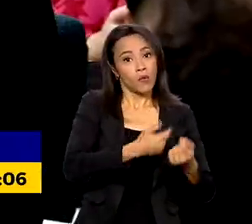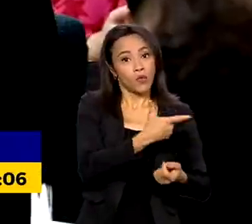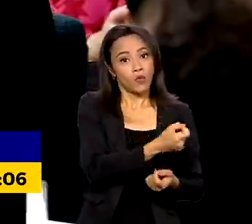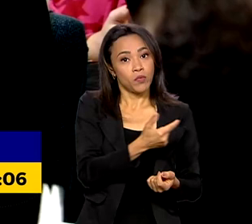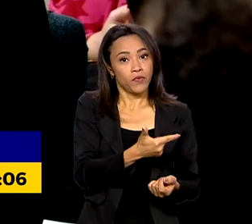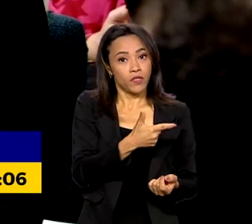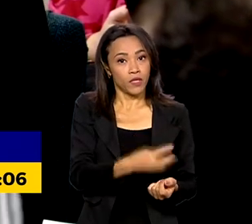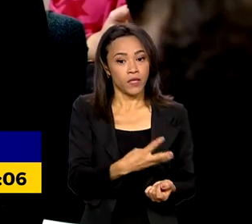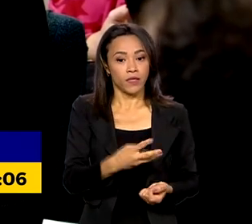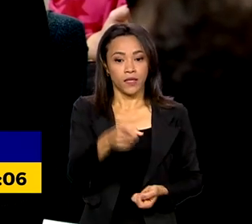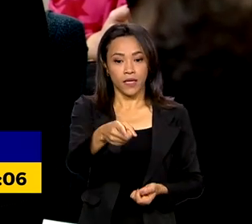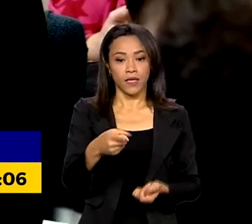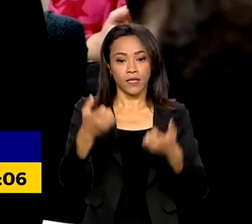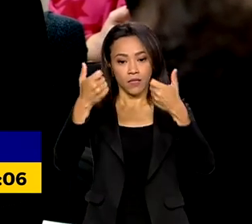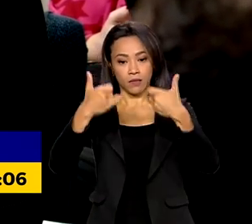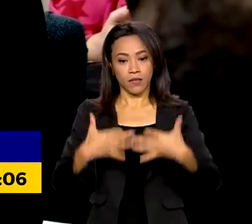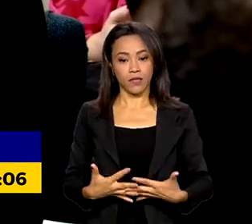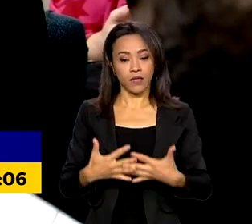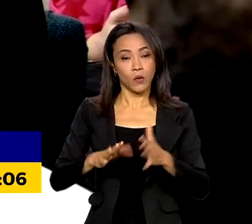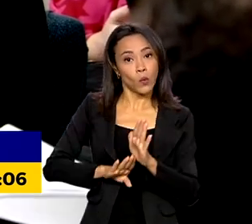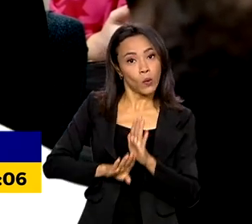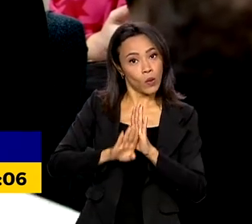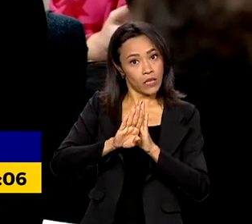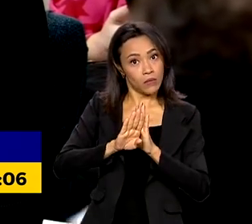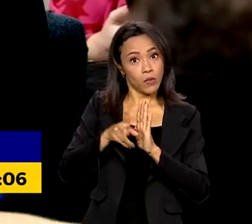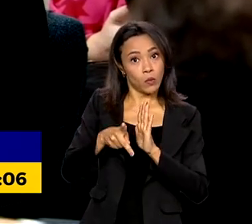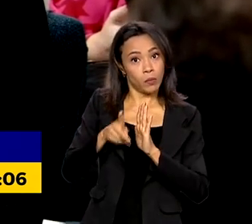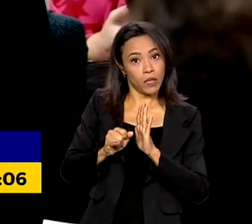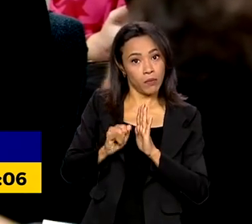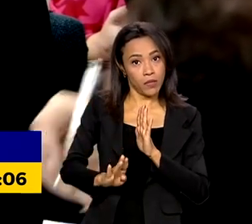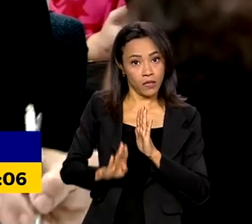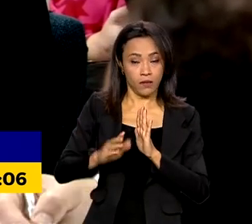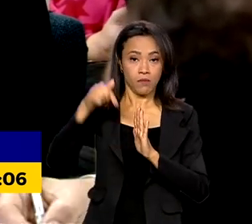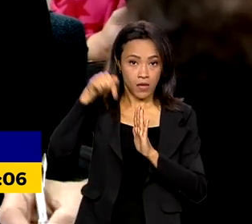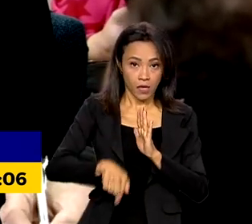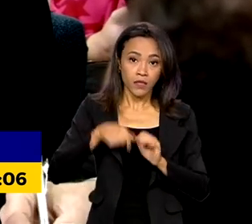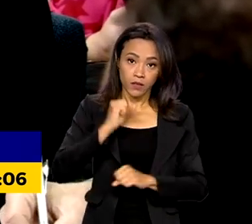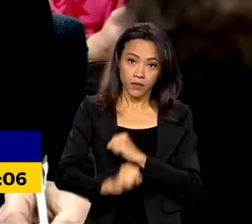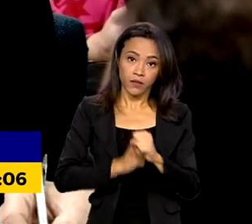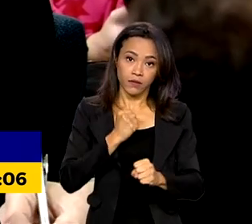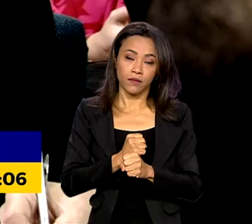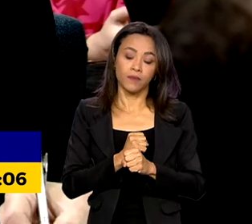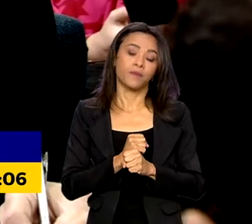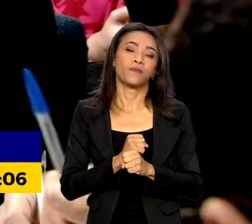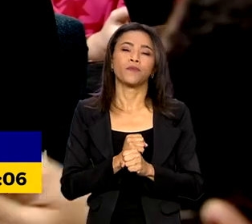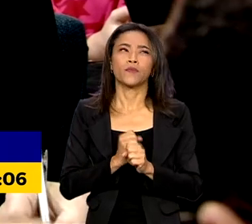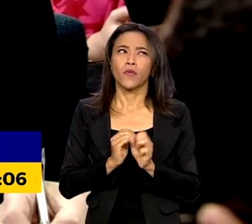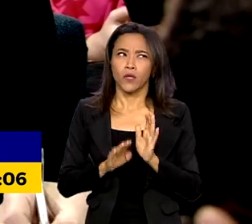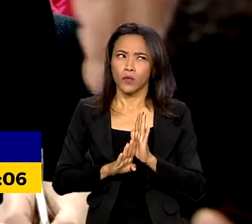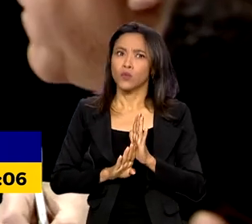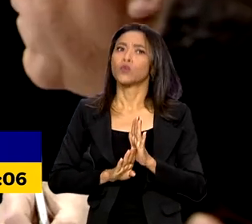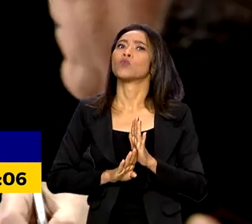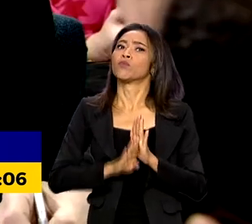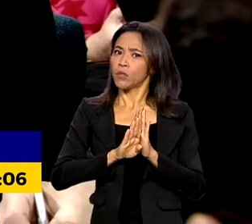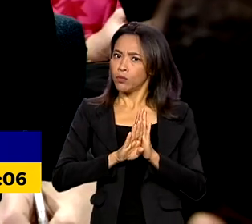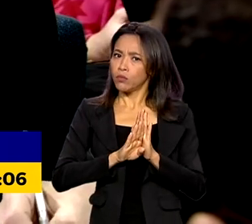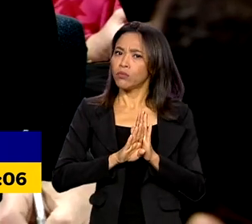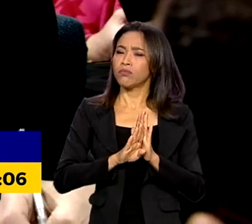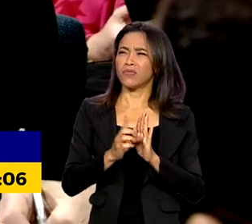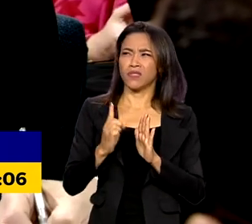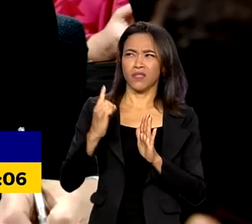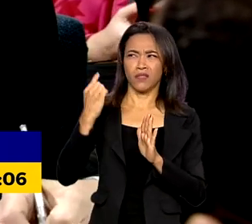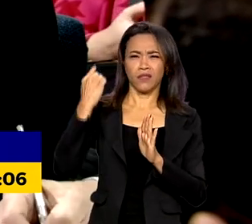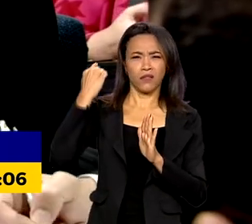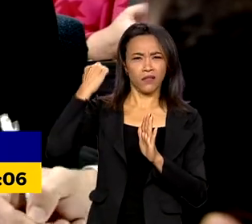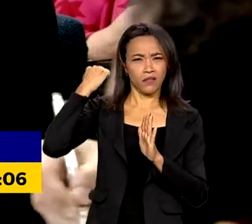2023. A perspectiva de crescimento do PIB para o ano de 2023 subiu substancialmente. Desde o